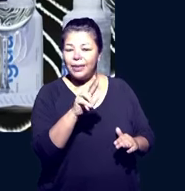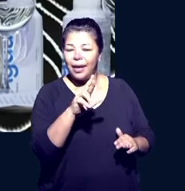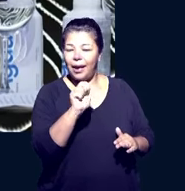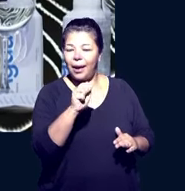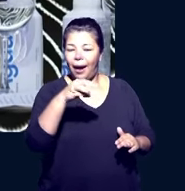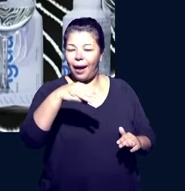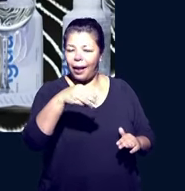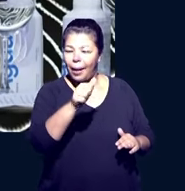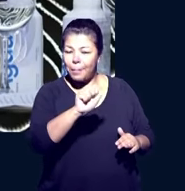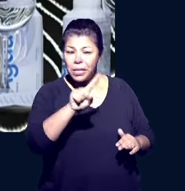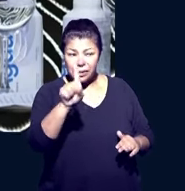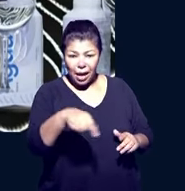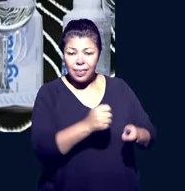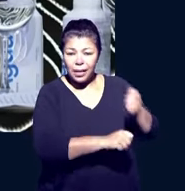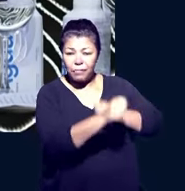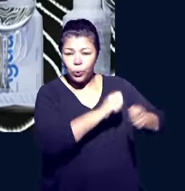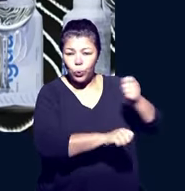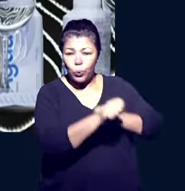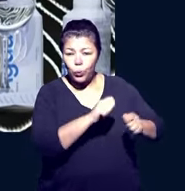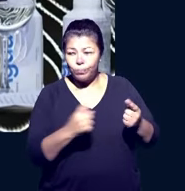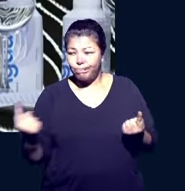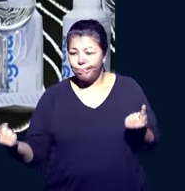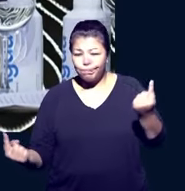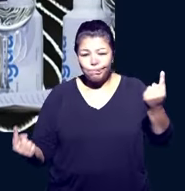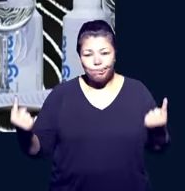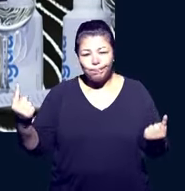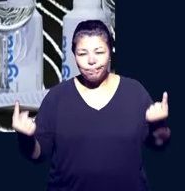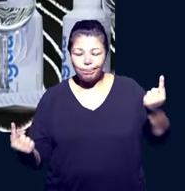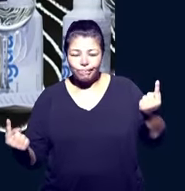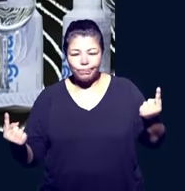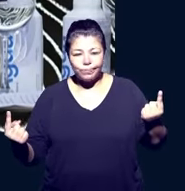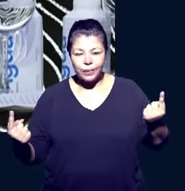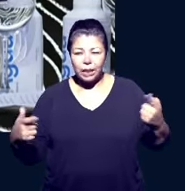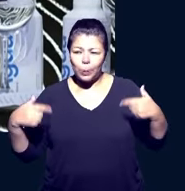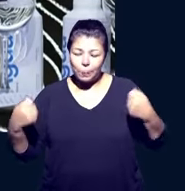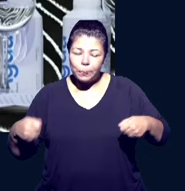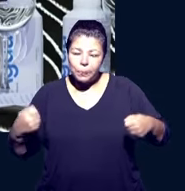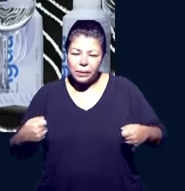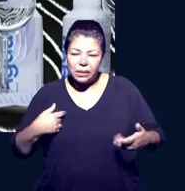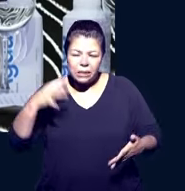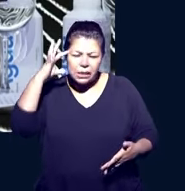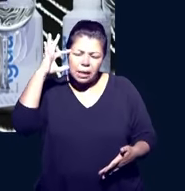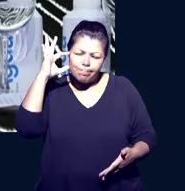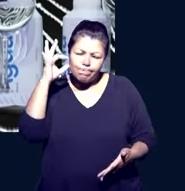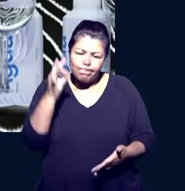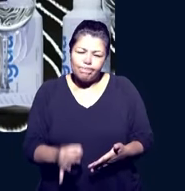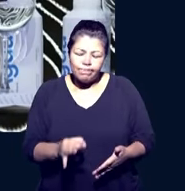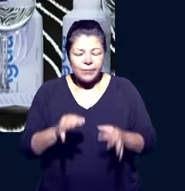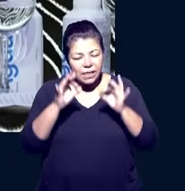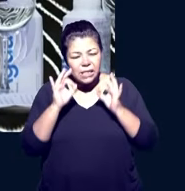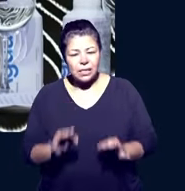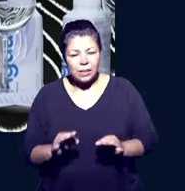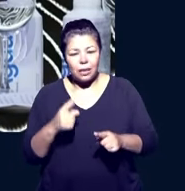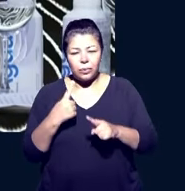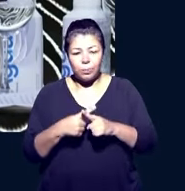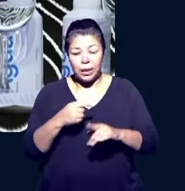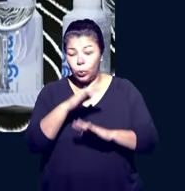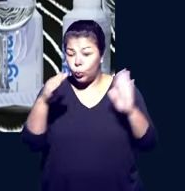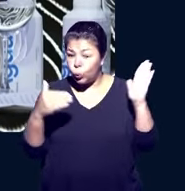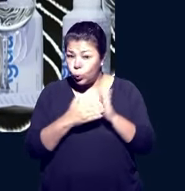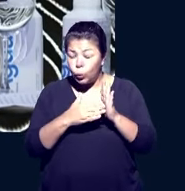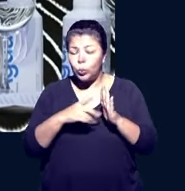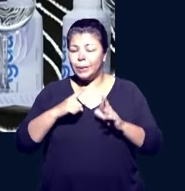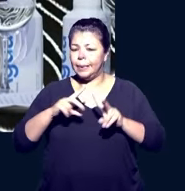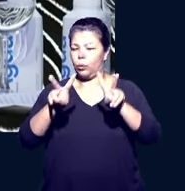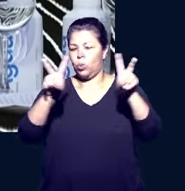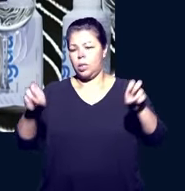qual quantidade mas há uma uma exploração muito malvada eh disso porque tudo que envolve drogas